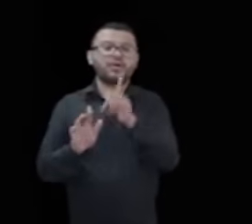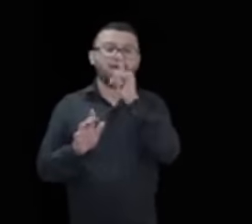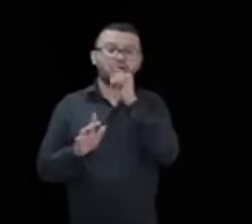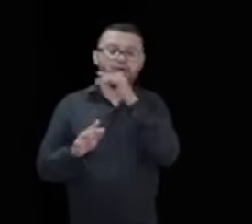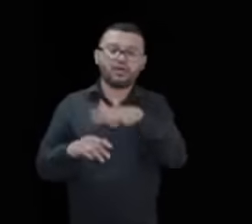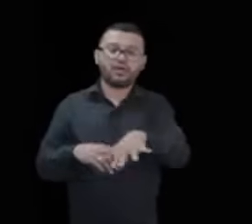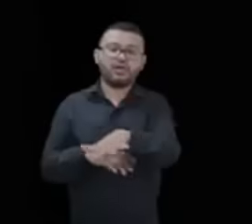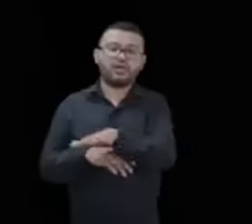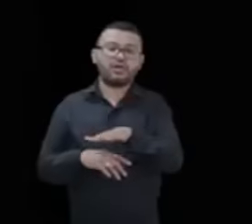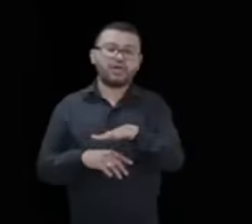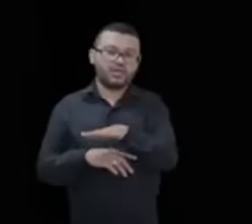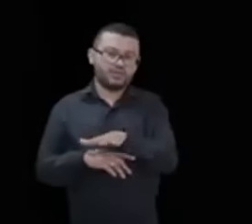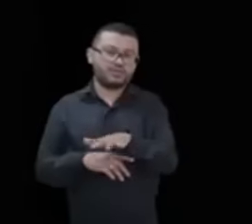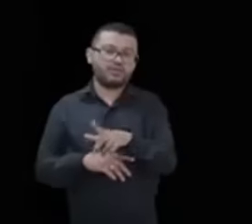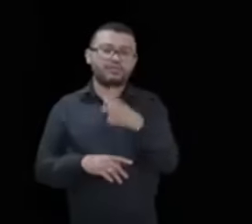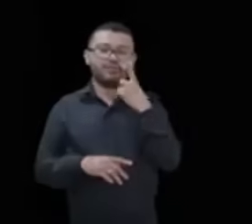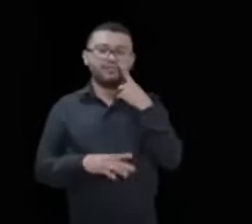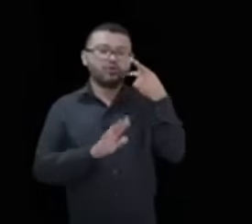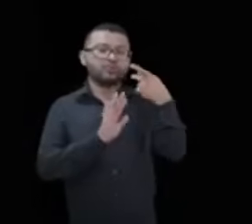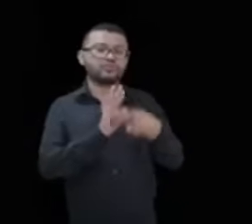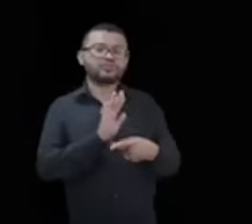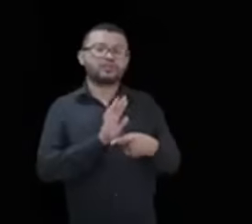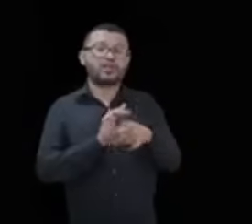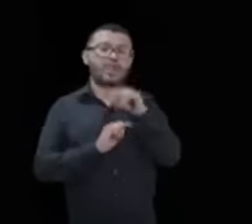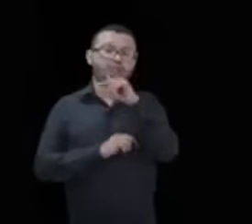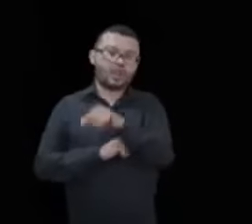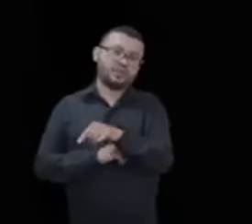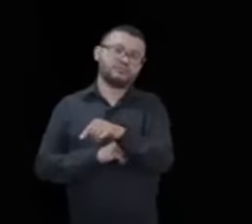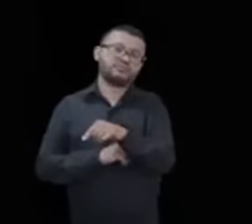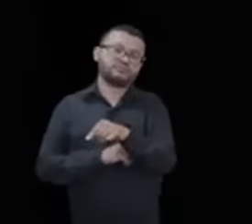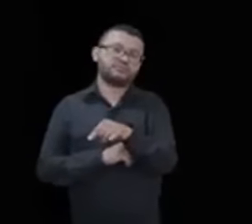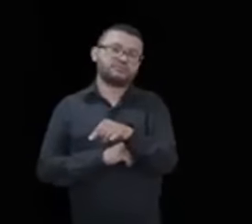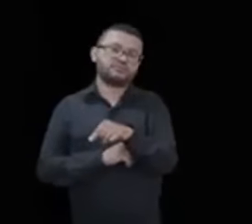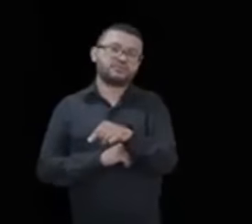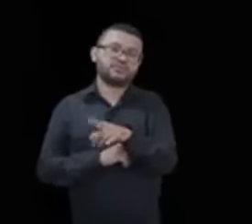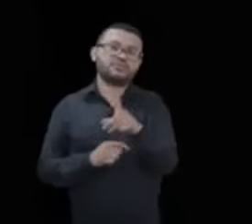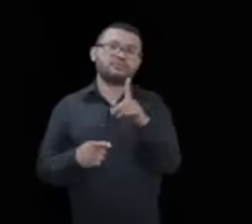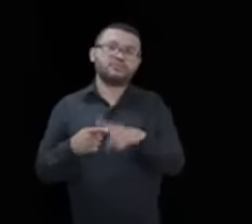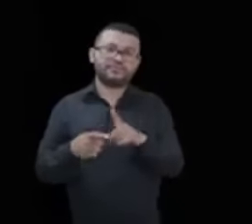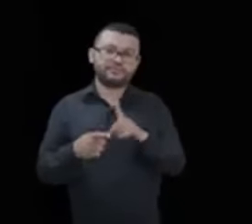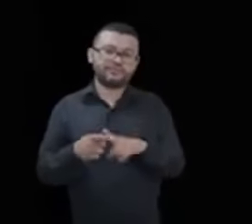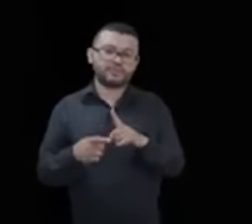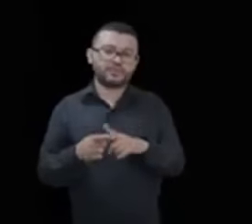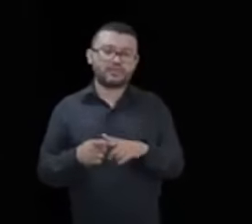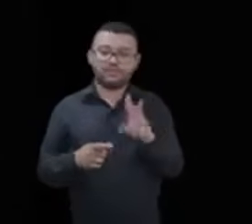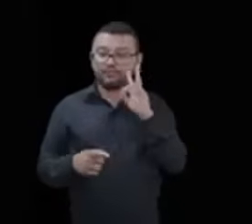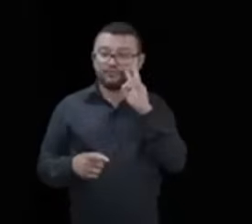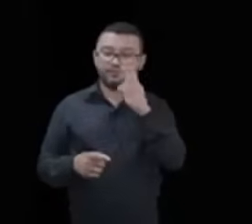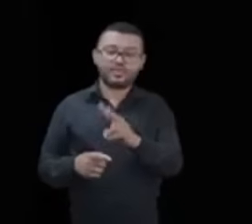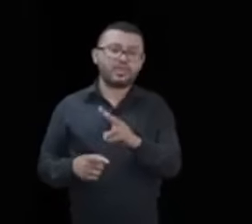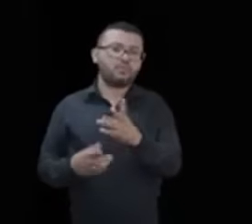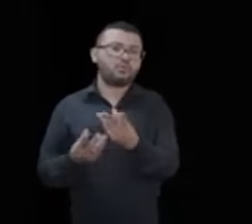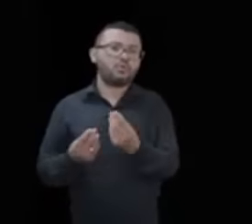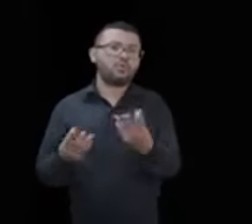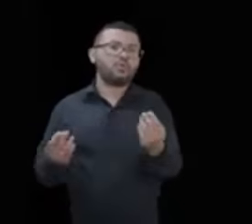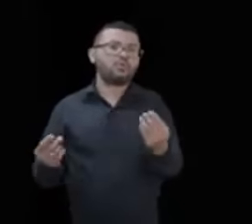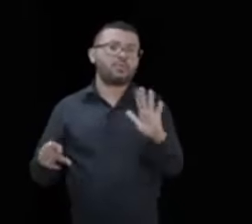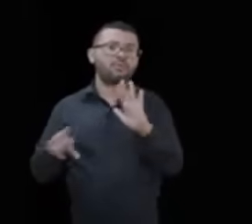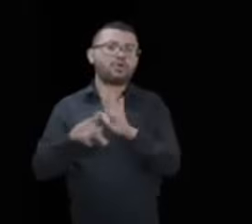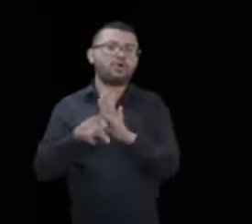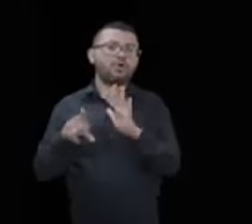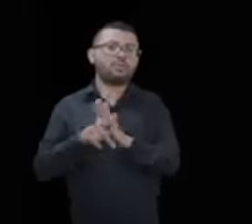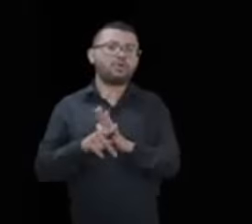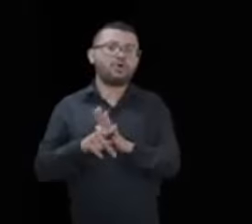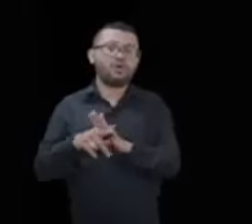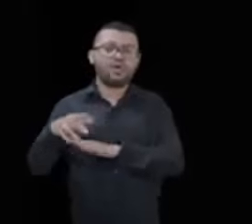equatorial. Nós temos que ter um programa para a costa equatorial. A riqueza que está lá é a riqueza do povo